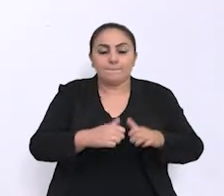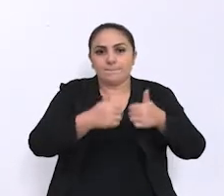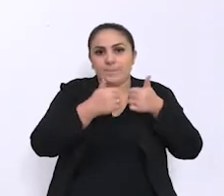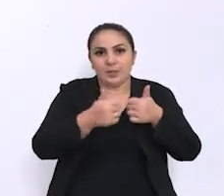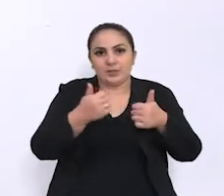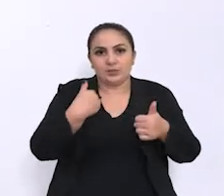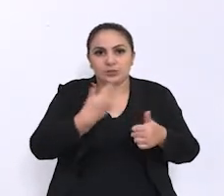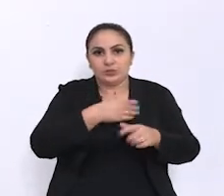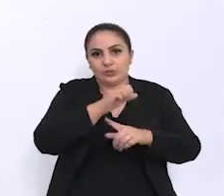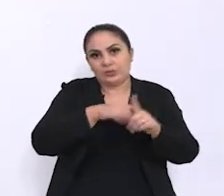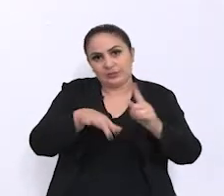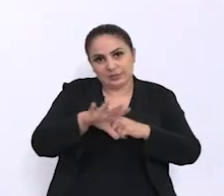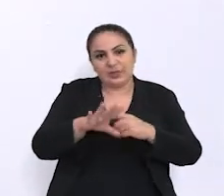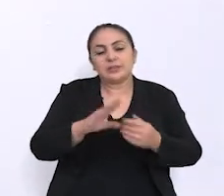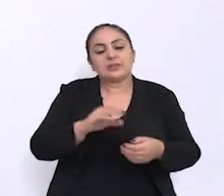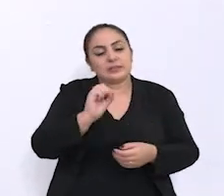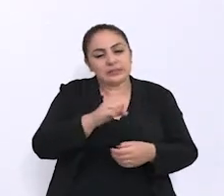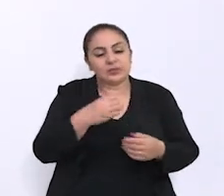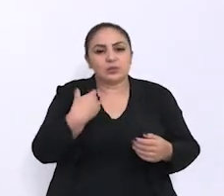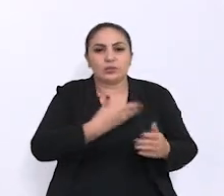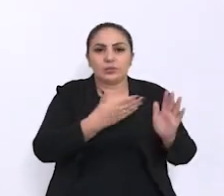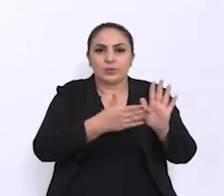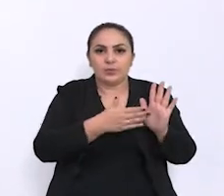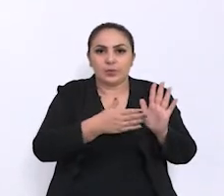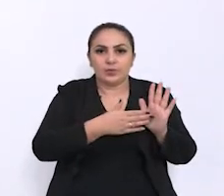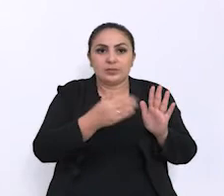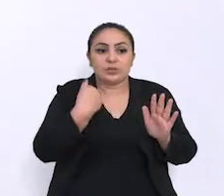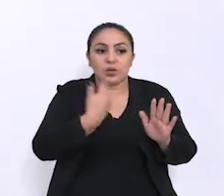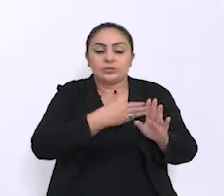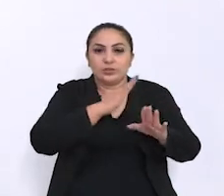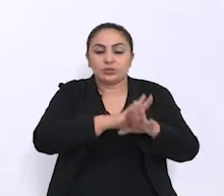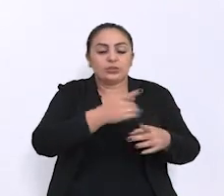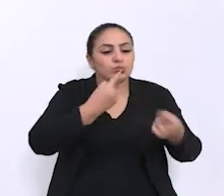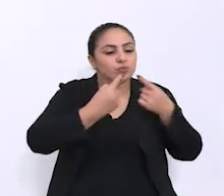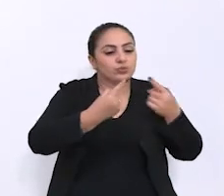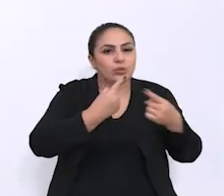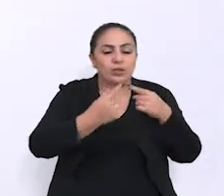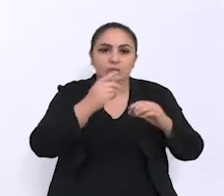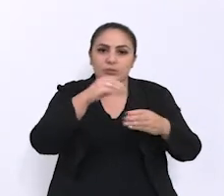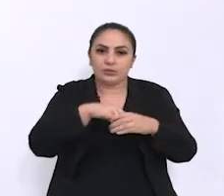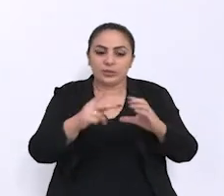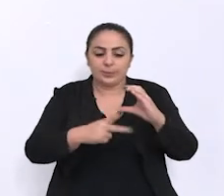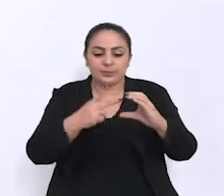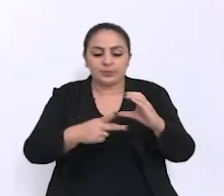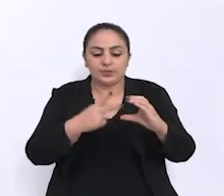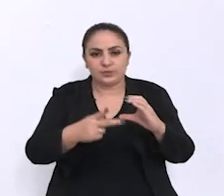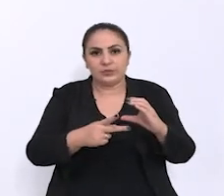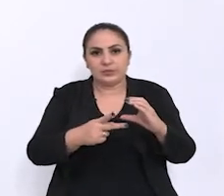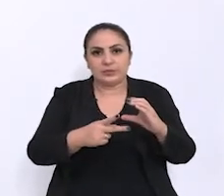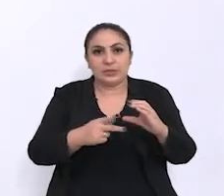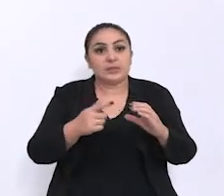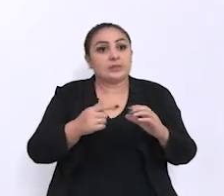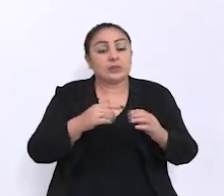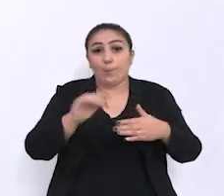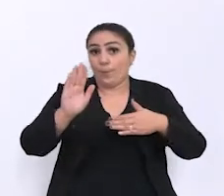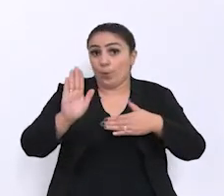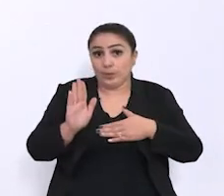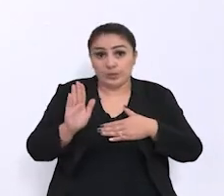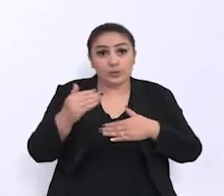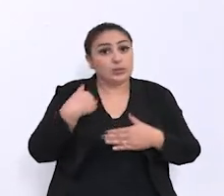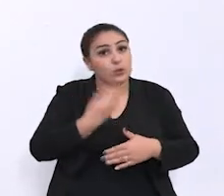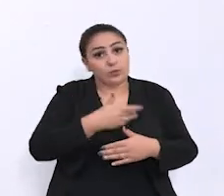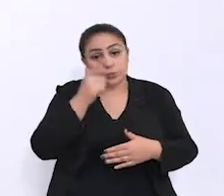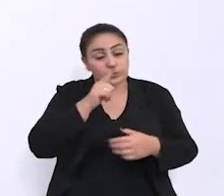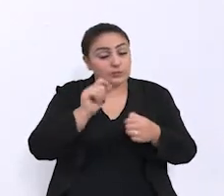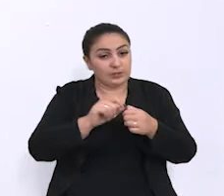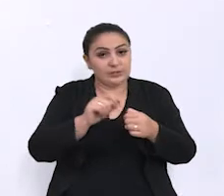pelo melhor da sociedade. Isso é a nossa proposta, que a gente vai ter um diálogo na Câmara de Vereadores sem promessas que a